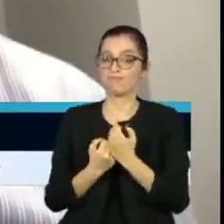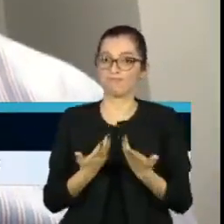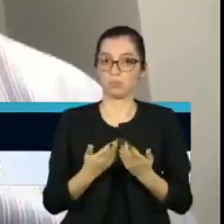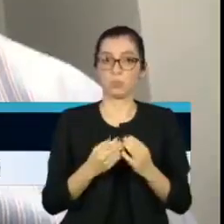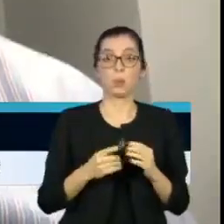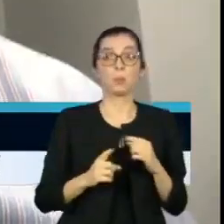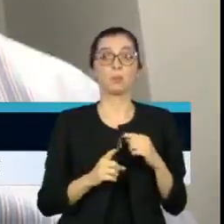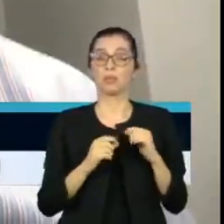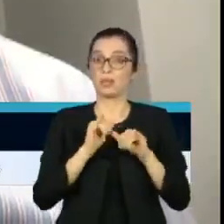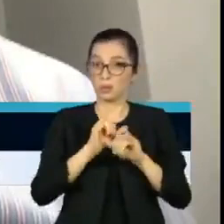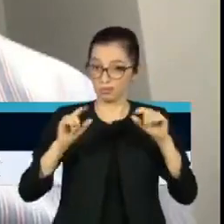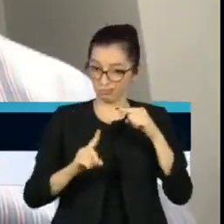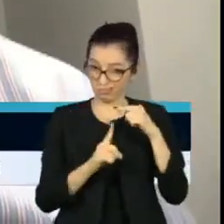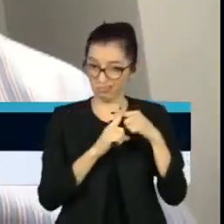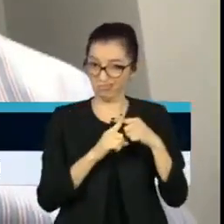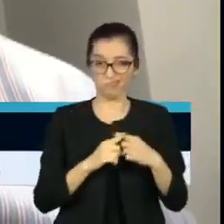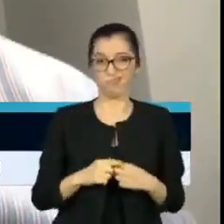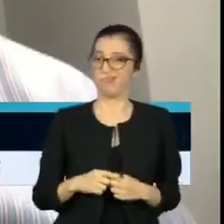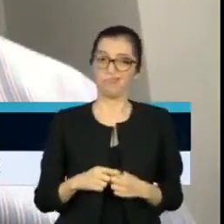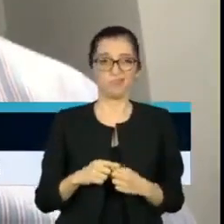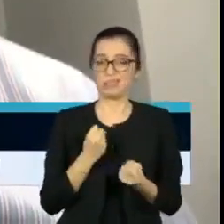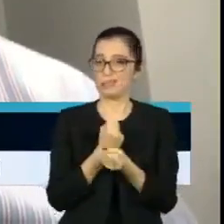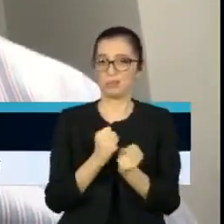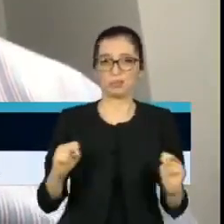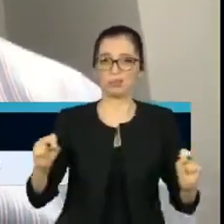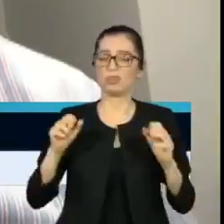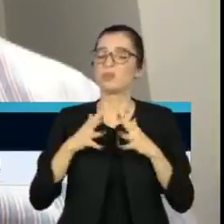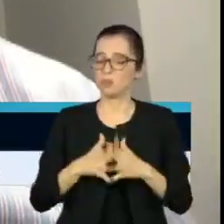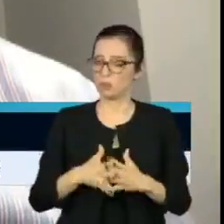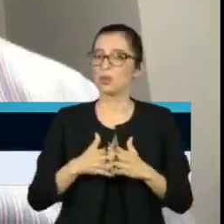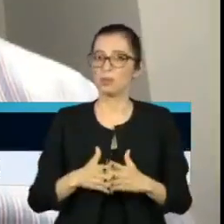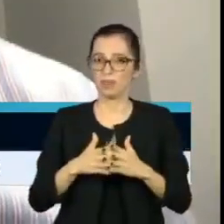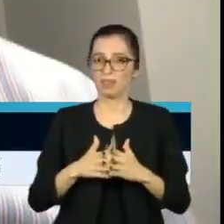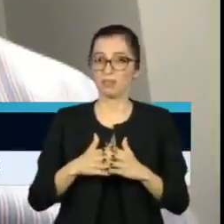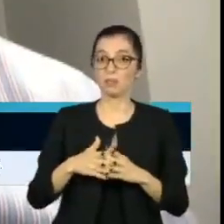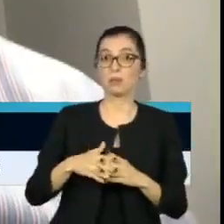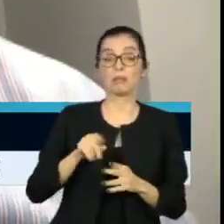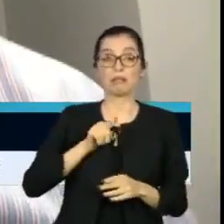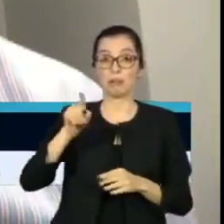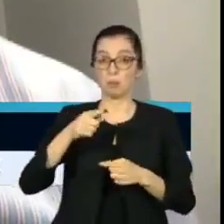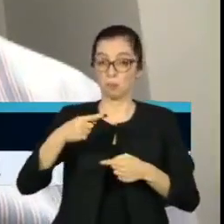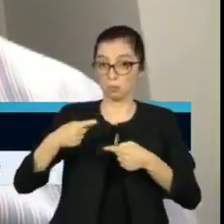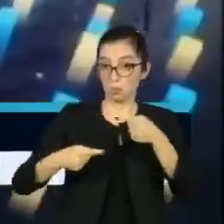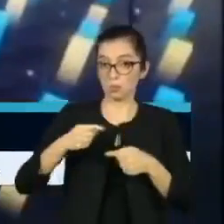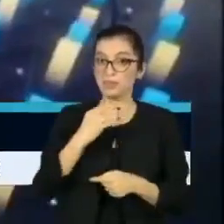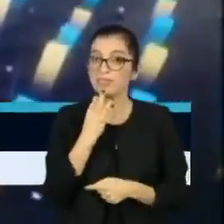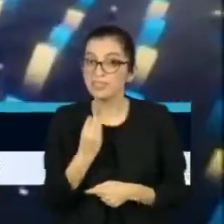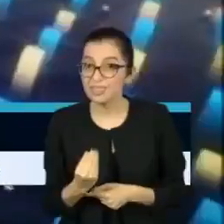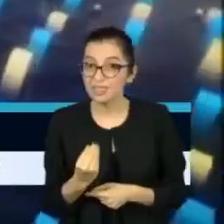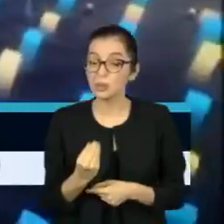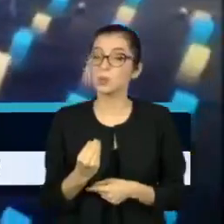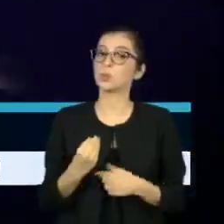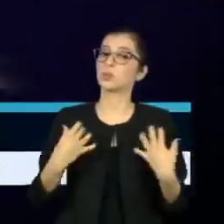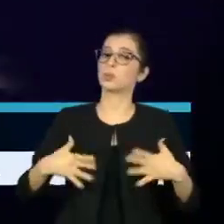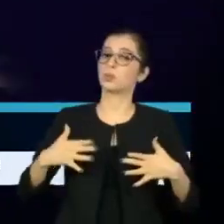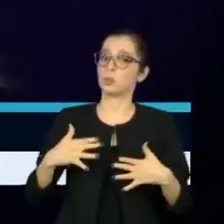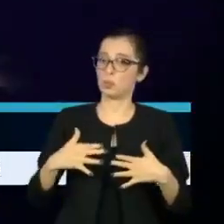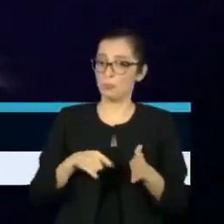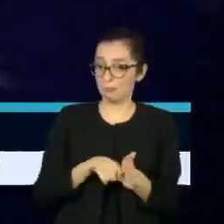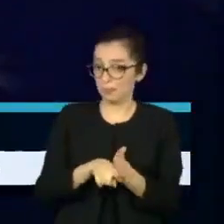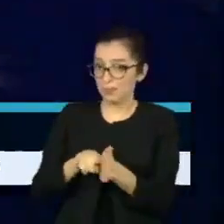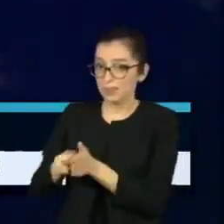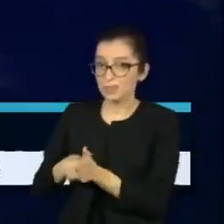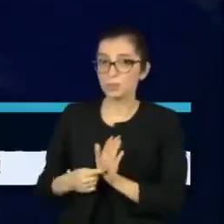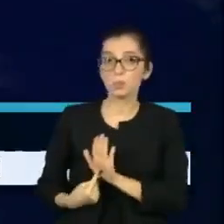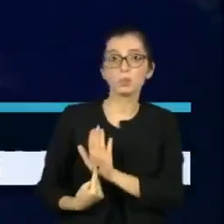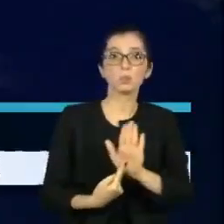na complicada política de Israel. Temos, por enquanto, as pesquisas de boca de urna. E elas mostram